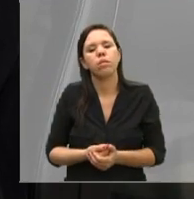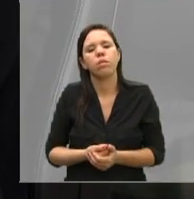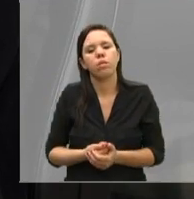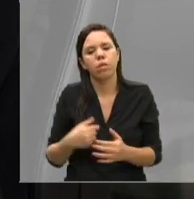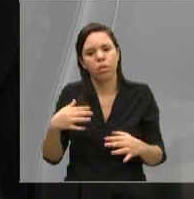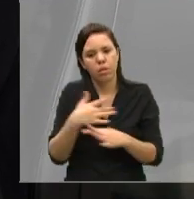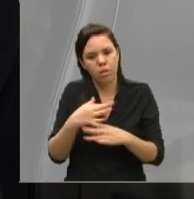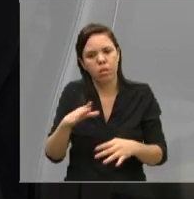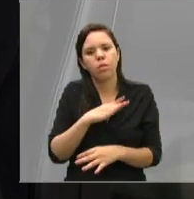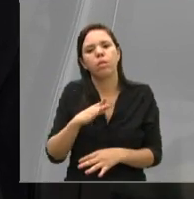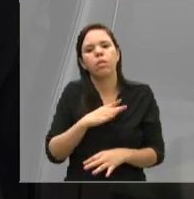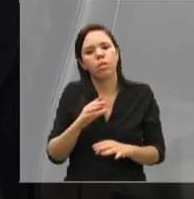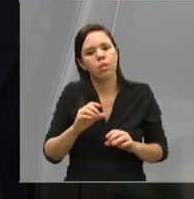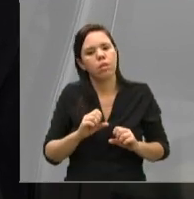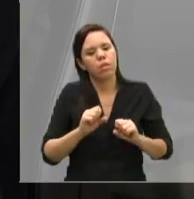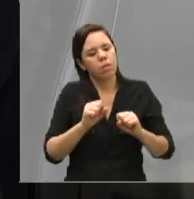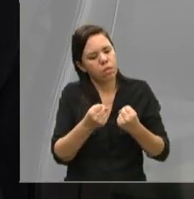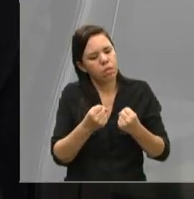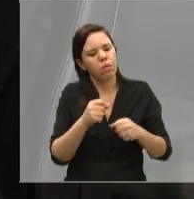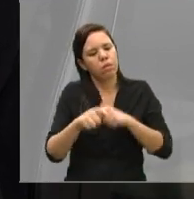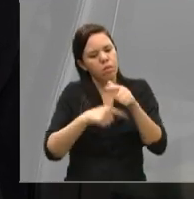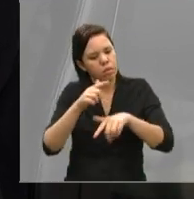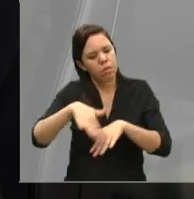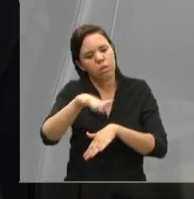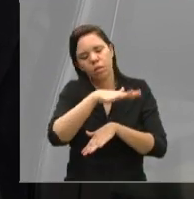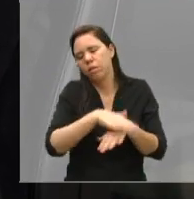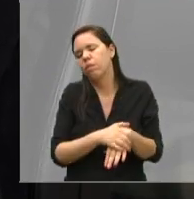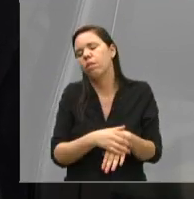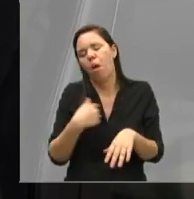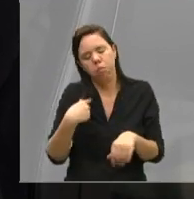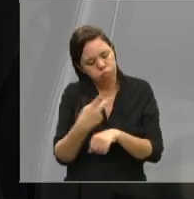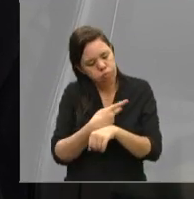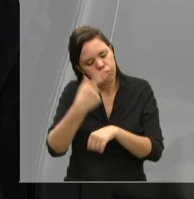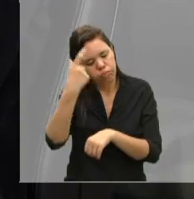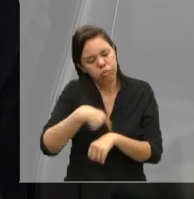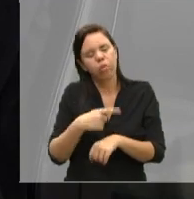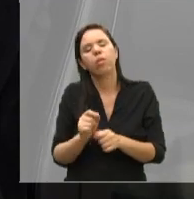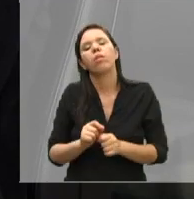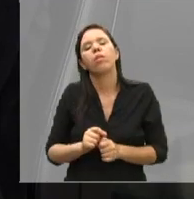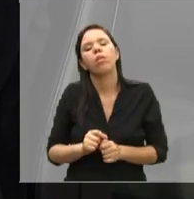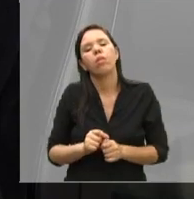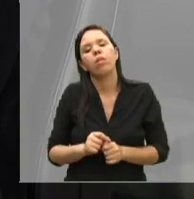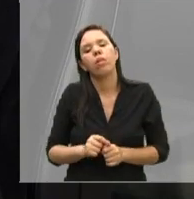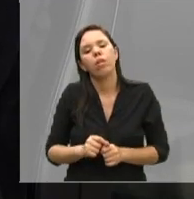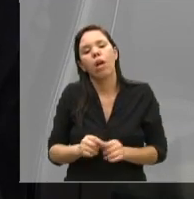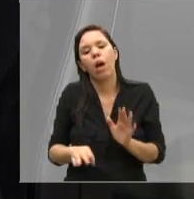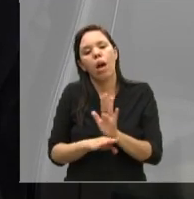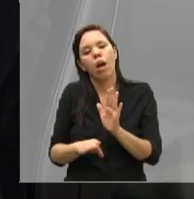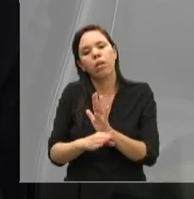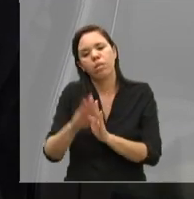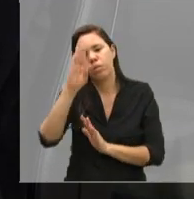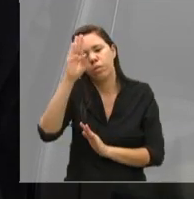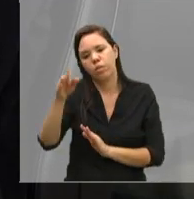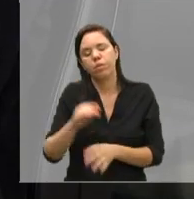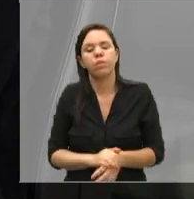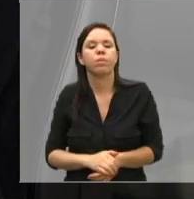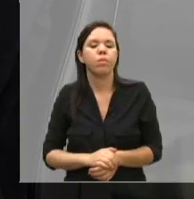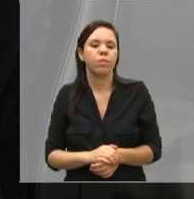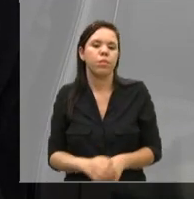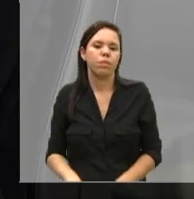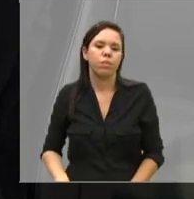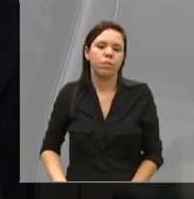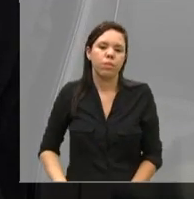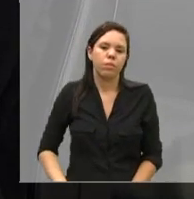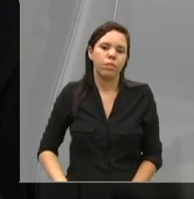a cidade, com a defesa dos serviços, e nos procura para ajuda, principalmente no sentido